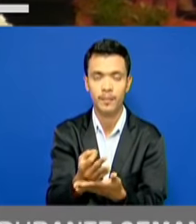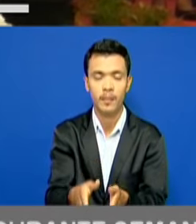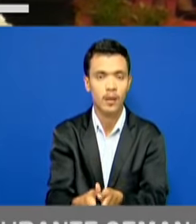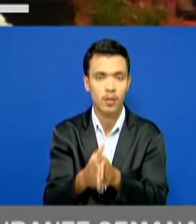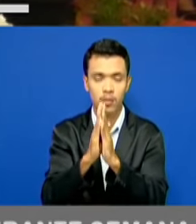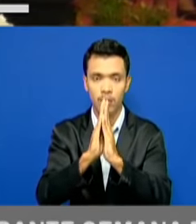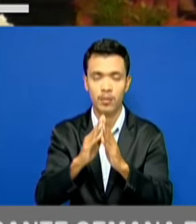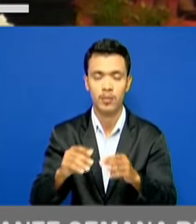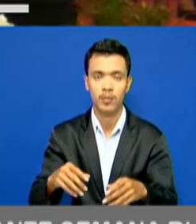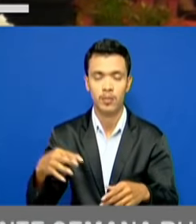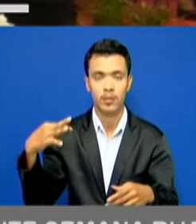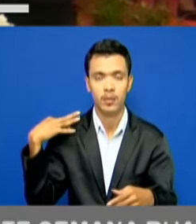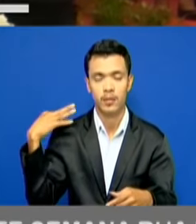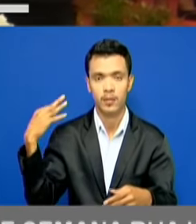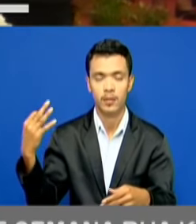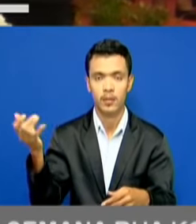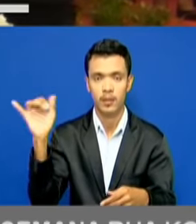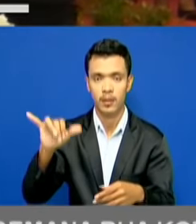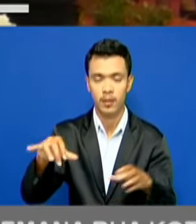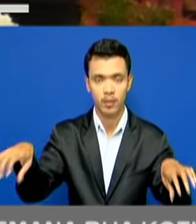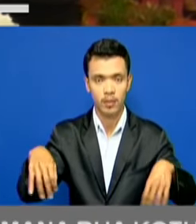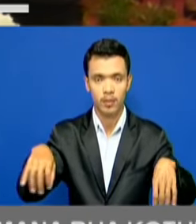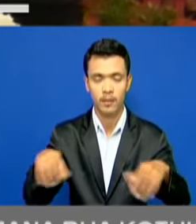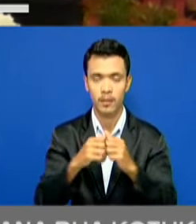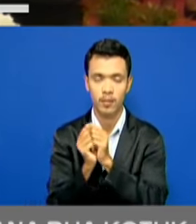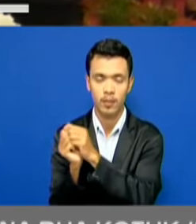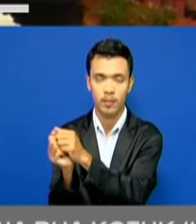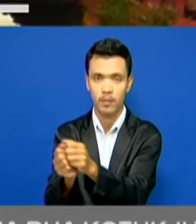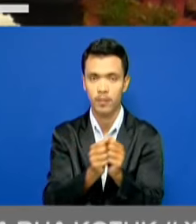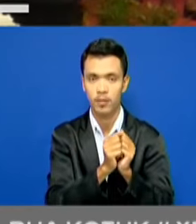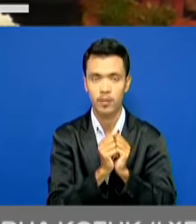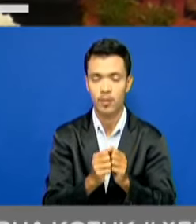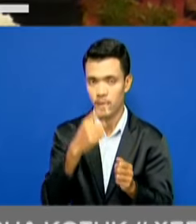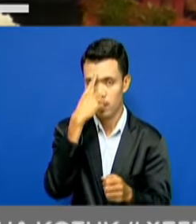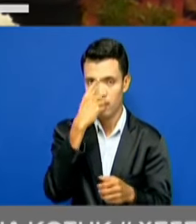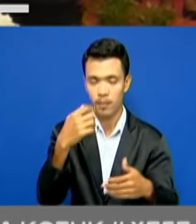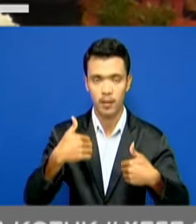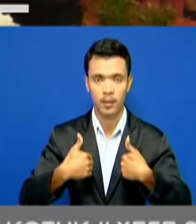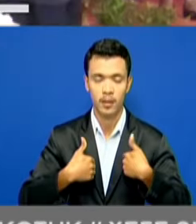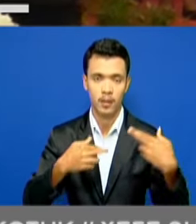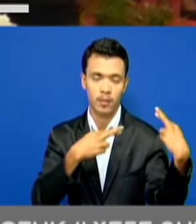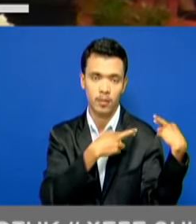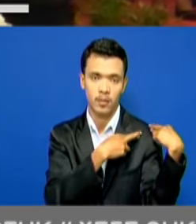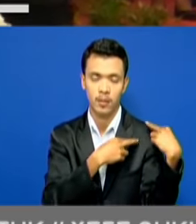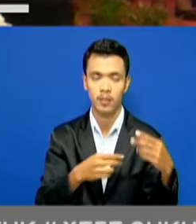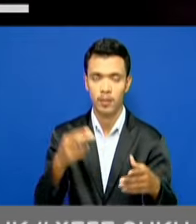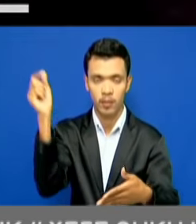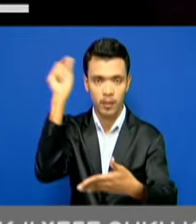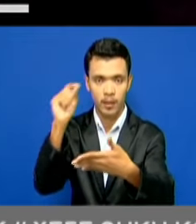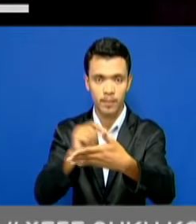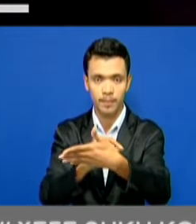russo empossado Sira ato serviço a mútuo, taba autoridade aduaneira e renia mandato crítico, ida hodi